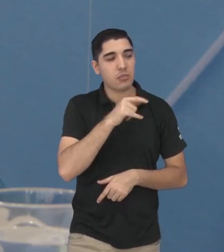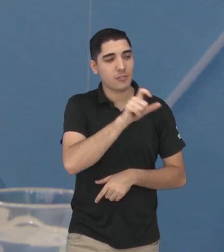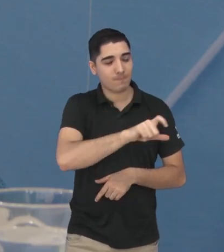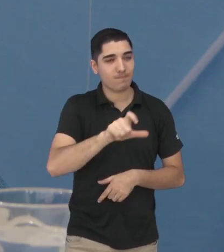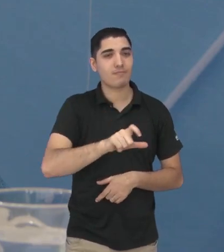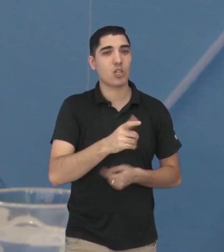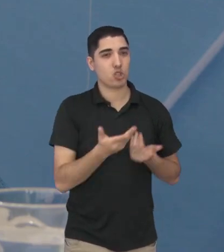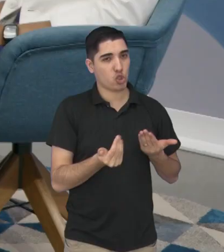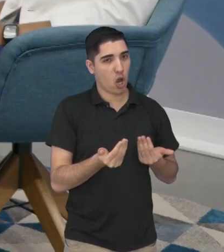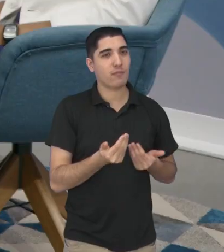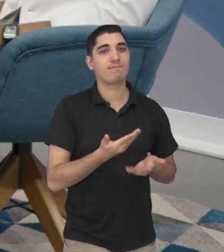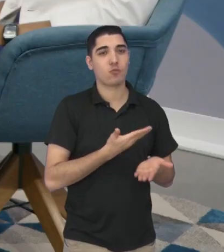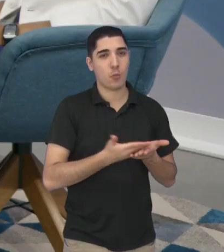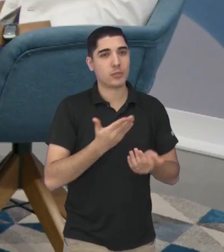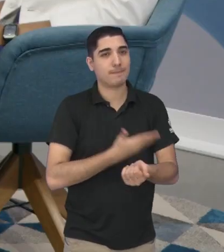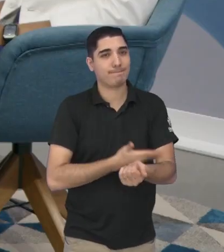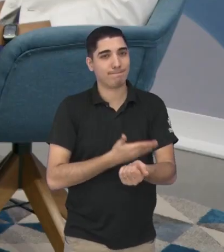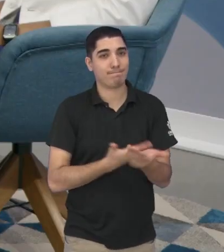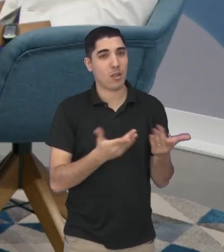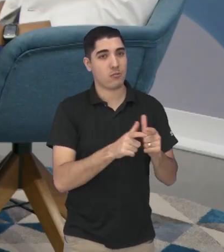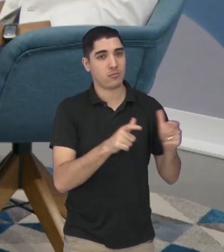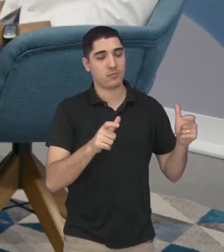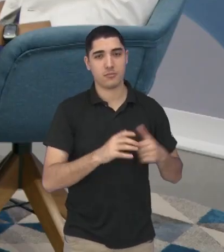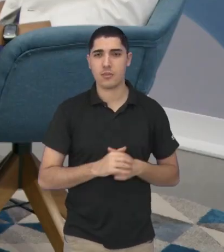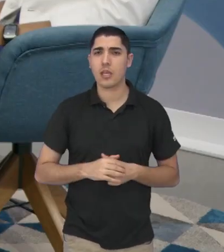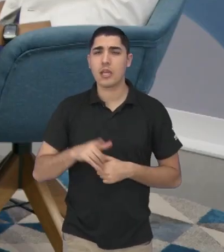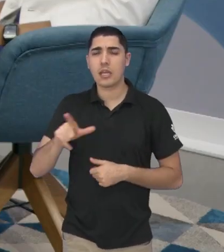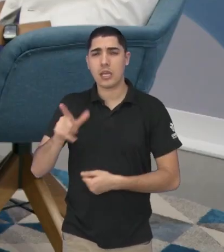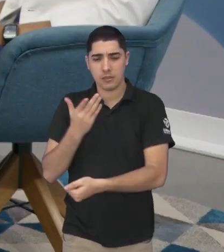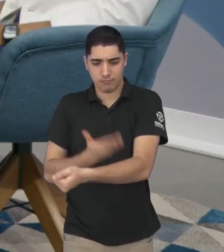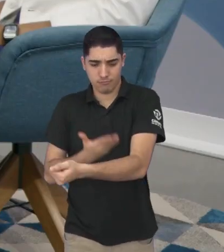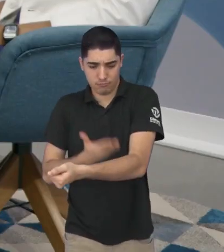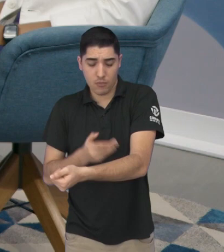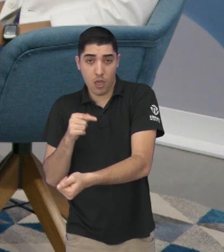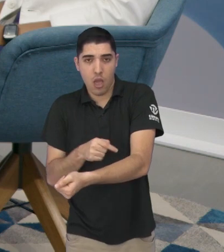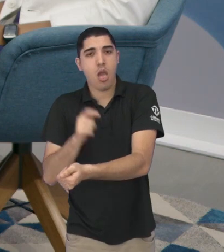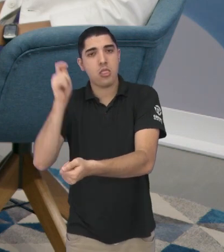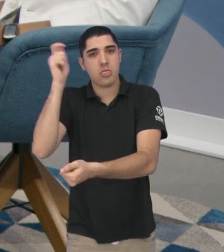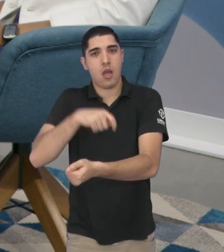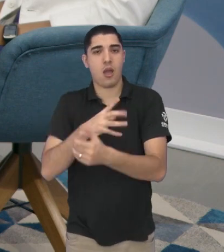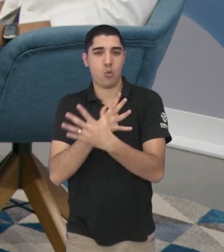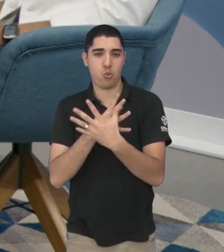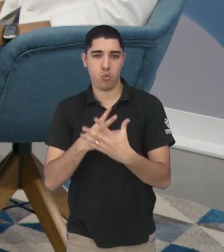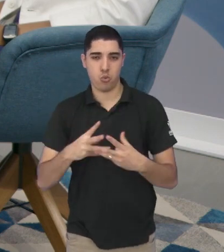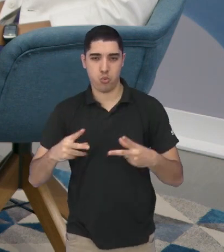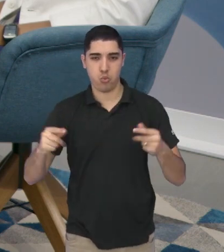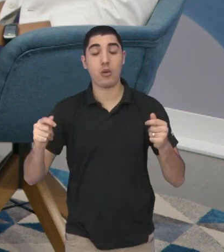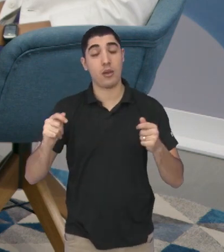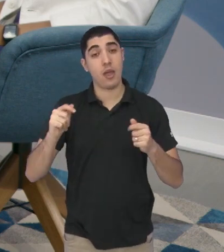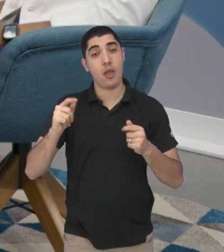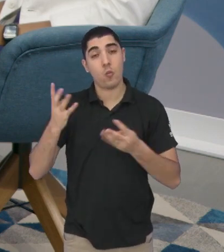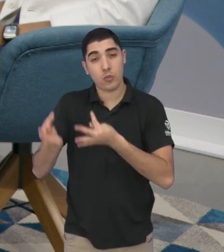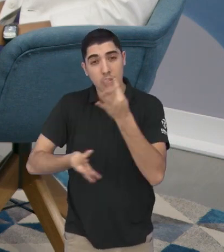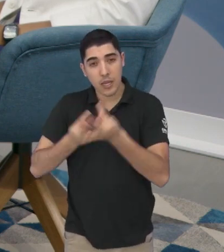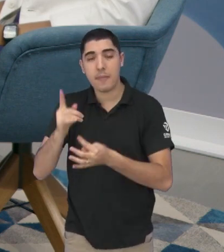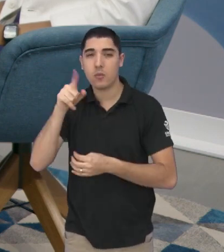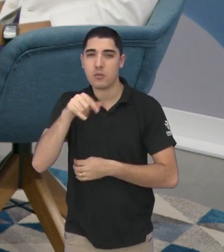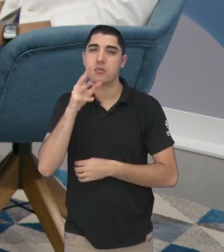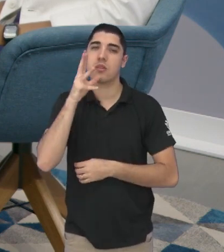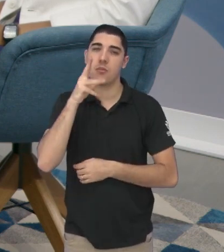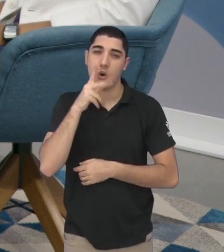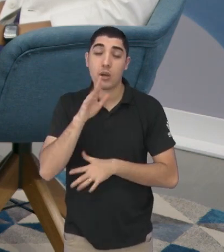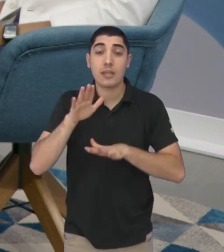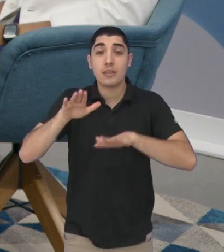jovem. Dependência química tem cura? A gente falou que são tratamentos longos, vai depender da evolução de